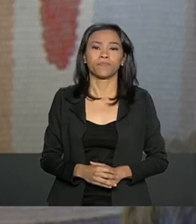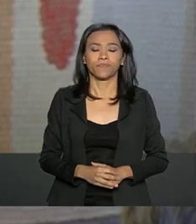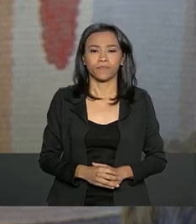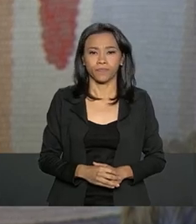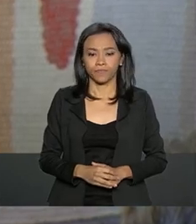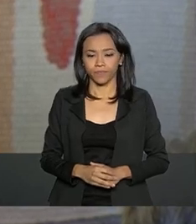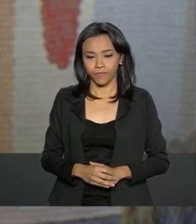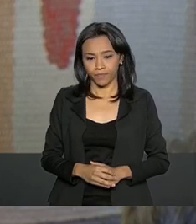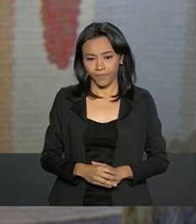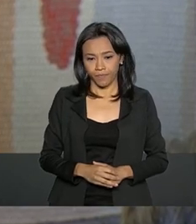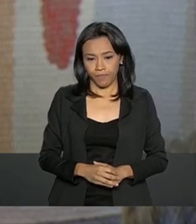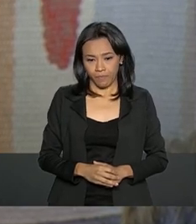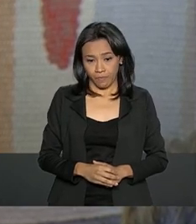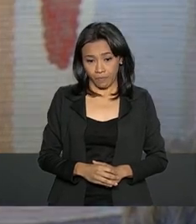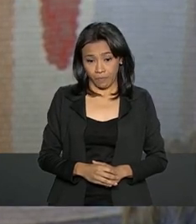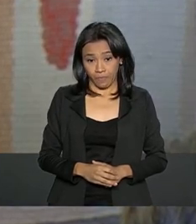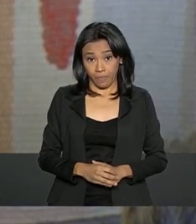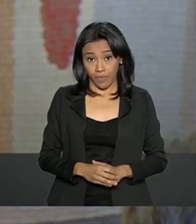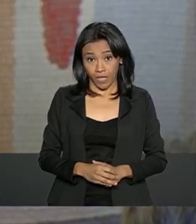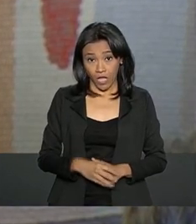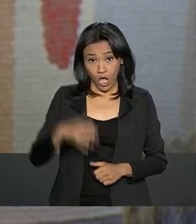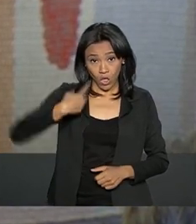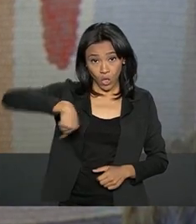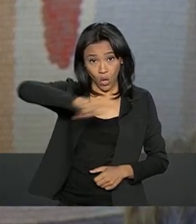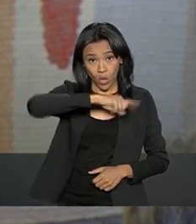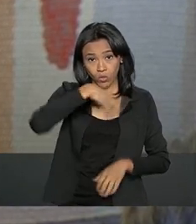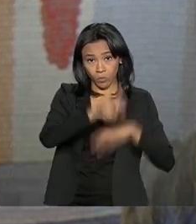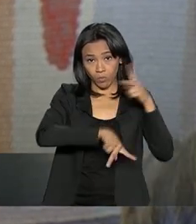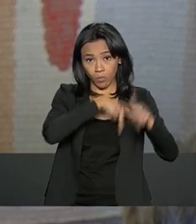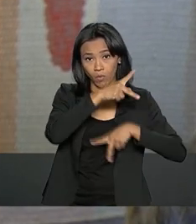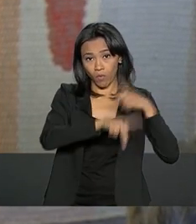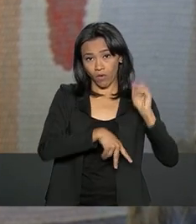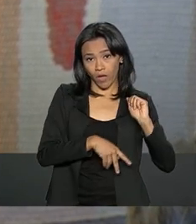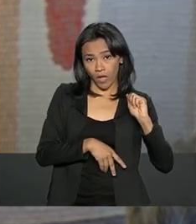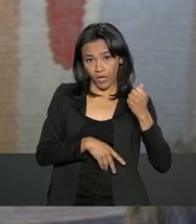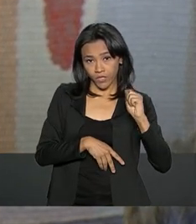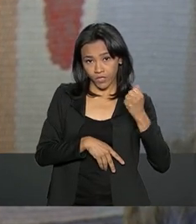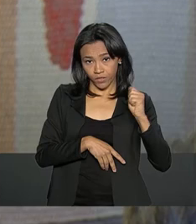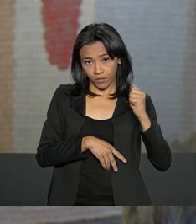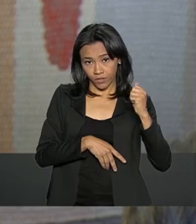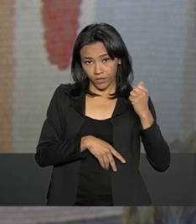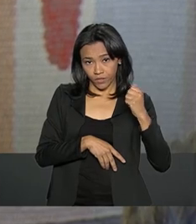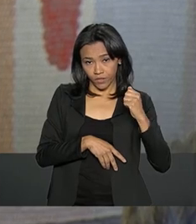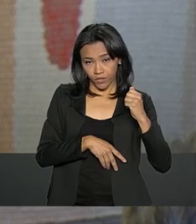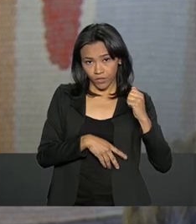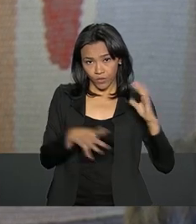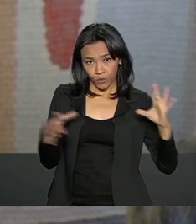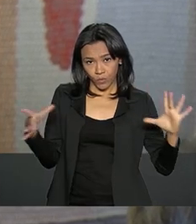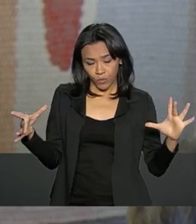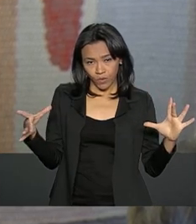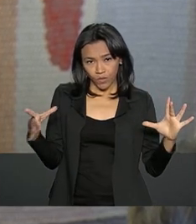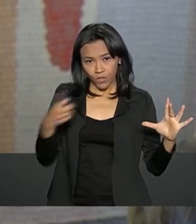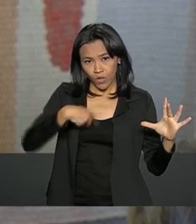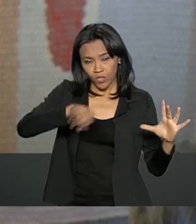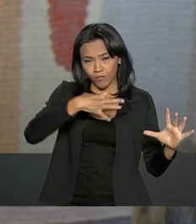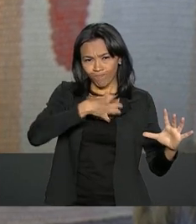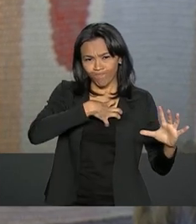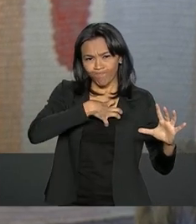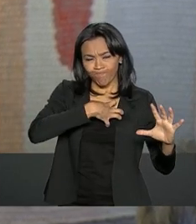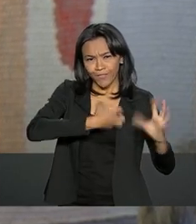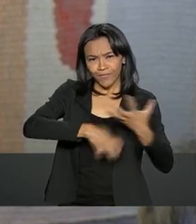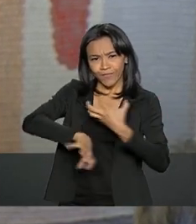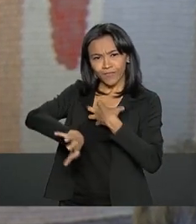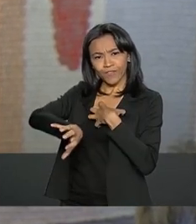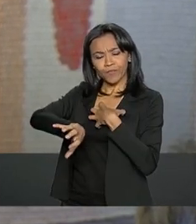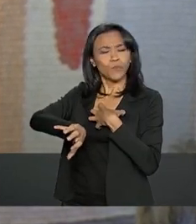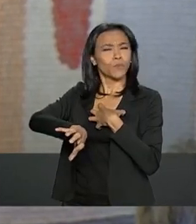a nosotros los argentinos, nós, os argentinos, nos unem um profundo afeto pelo